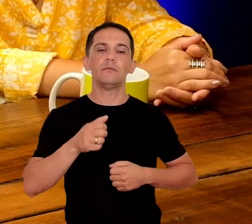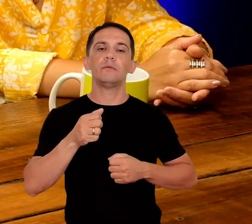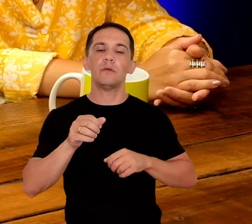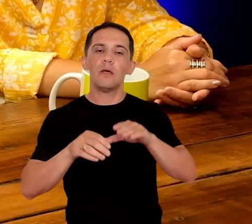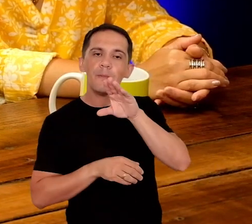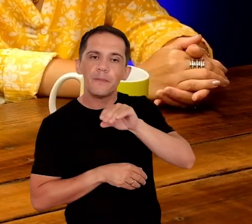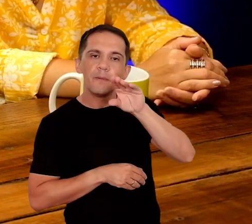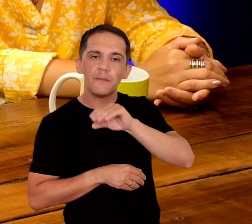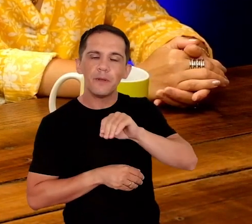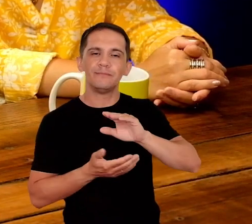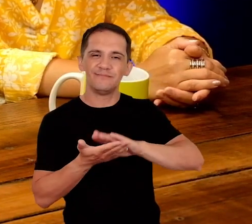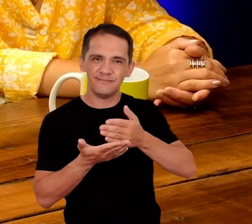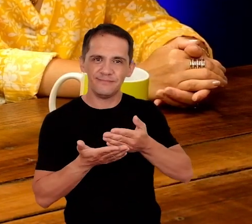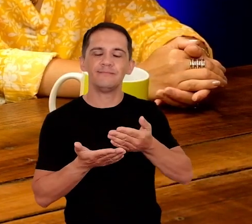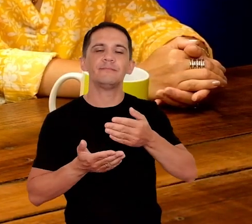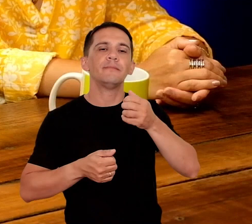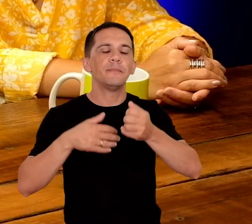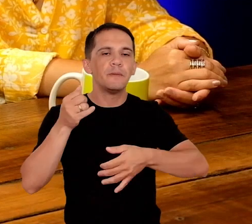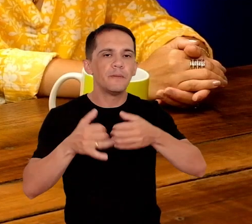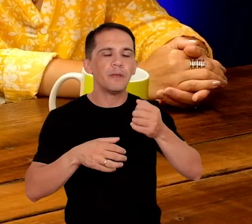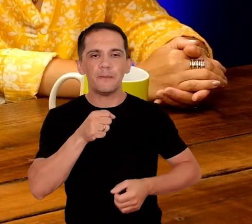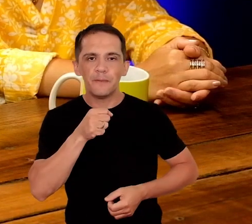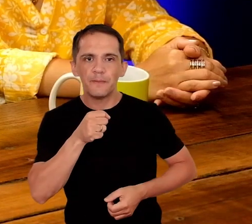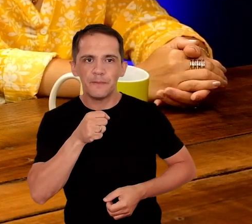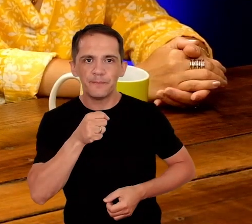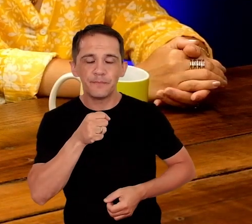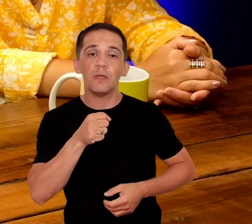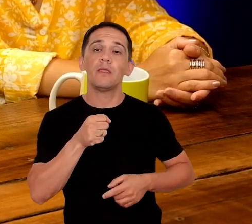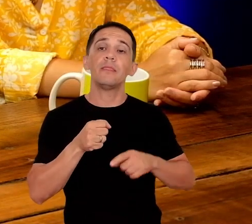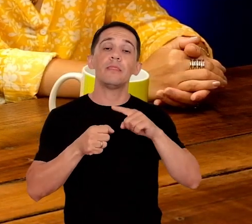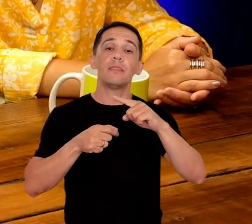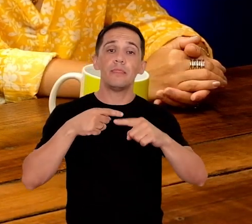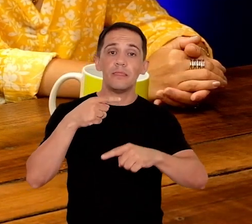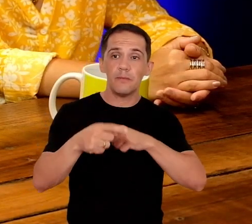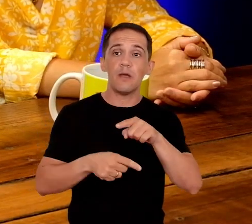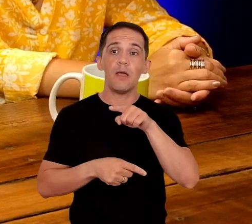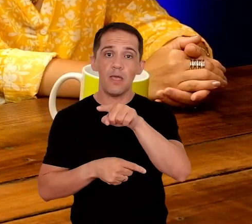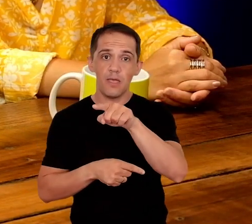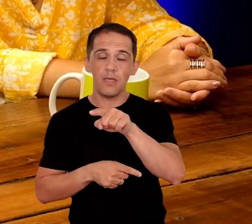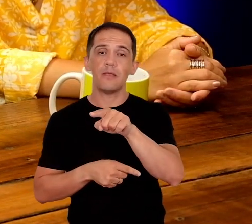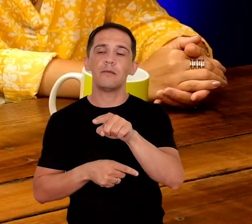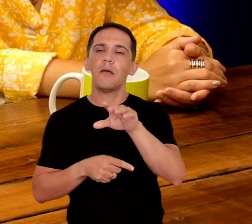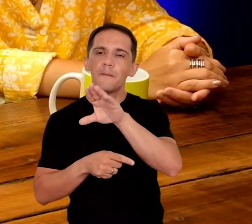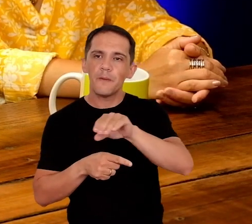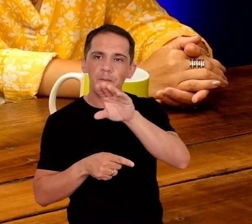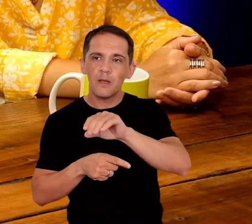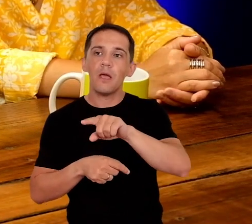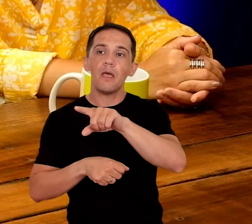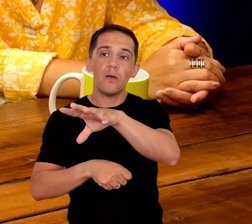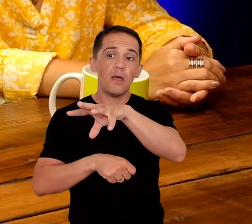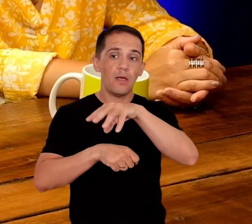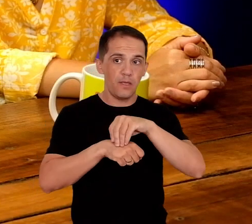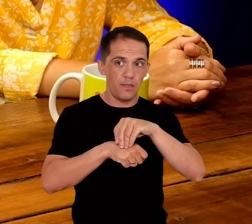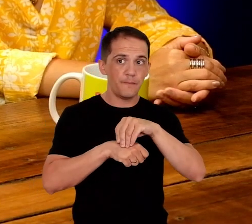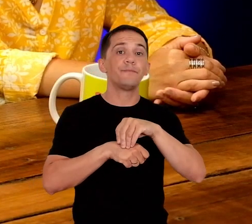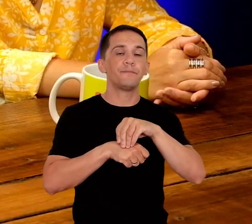lá e explico, né? Interpreto para o ouvinte. Aí o ouvinte fala algo, eu espero,